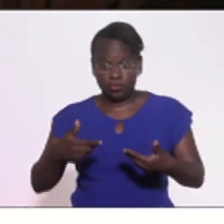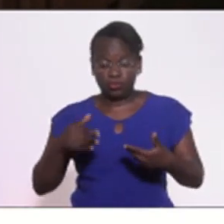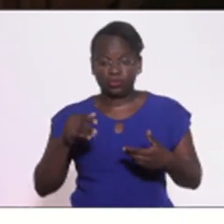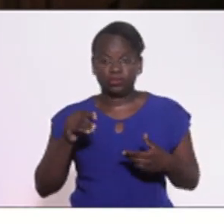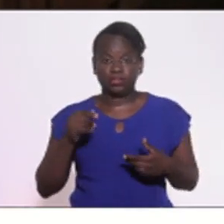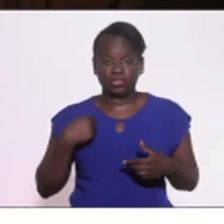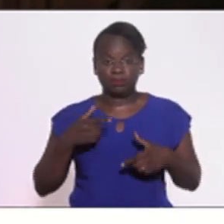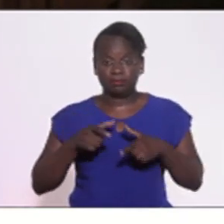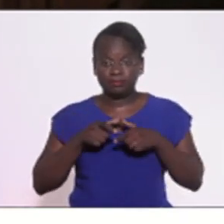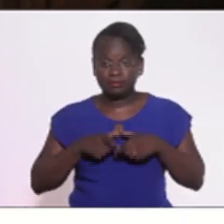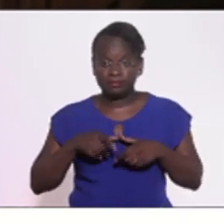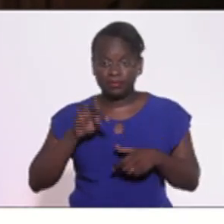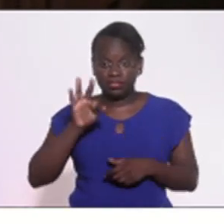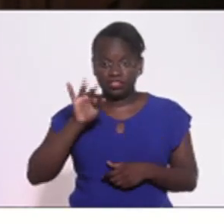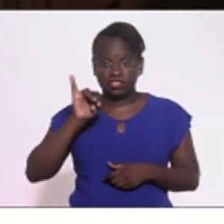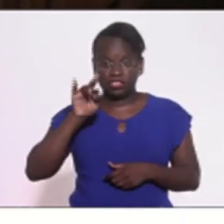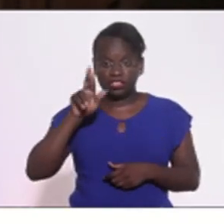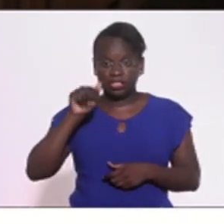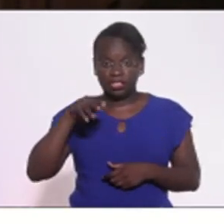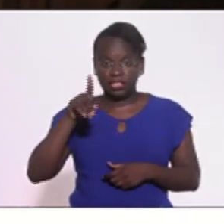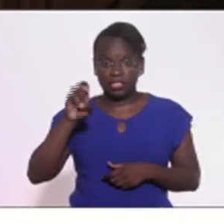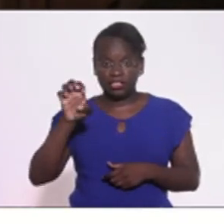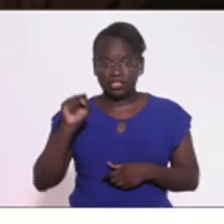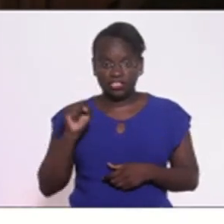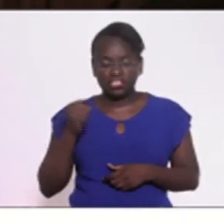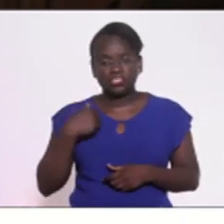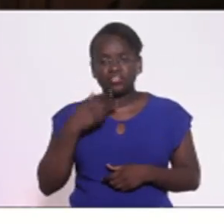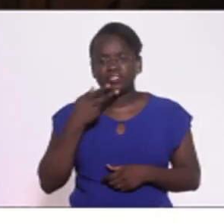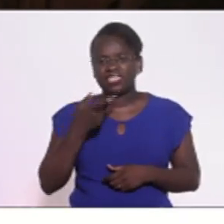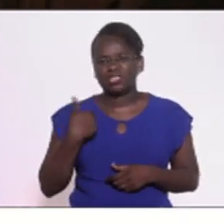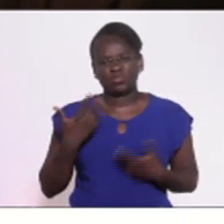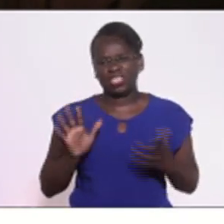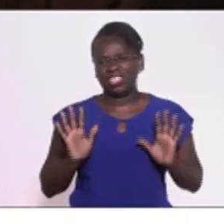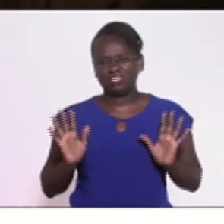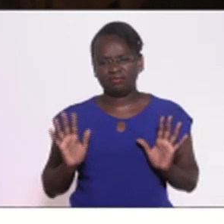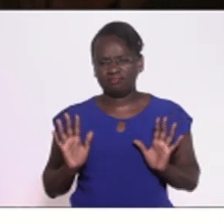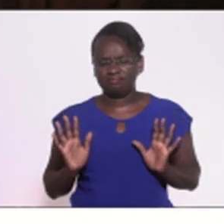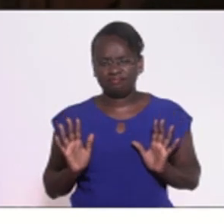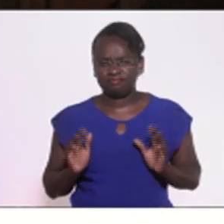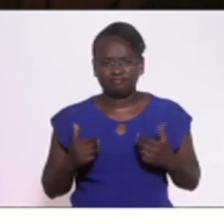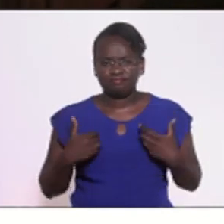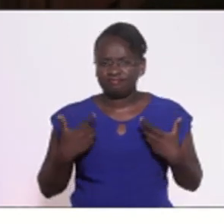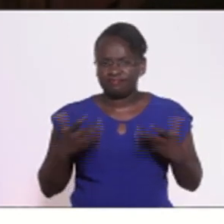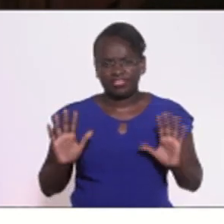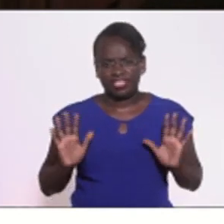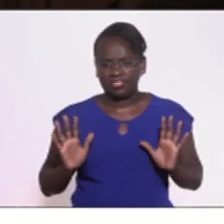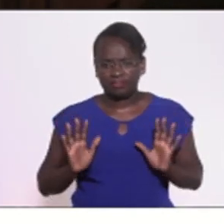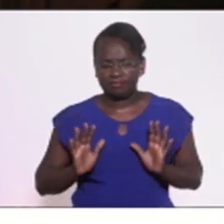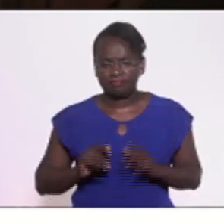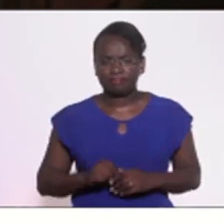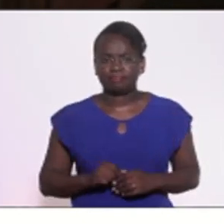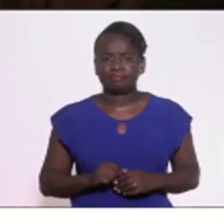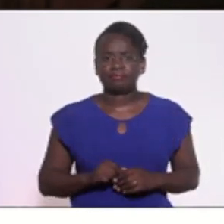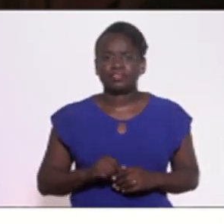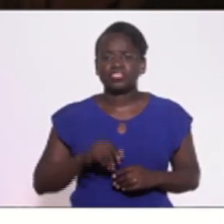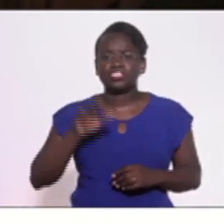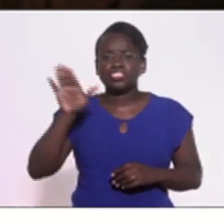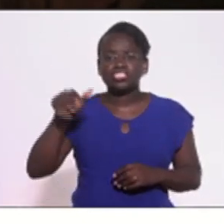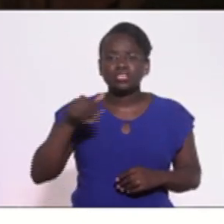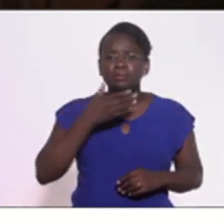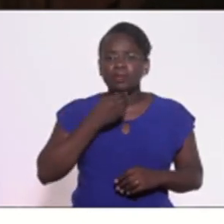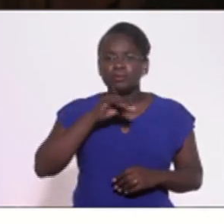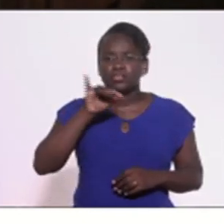medalha Tiradentes, a comenda Tiradentes, eu falei para você, eu não quero ganhar. Eu não quero essa comenda. Chama o